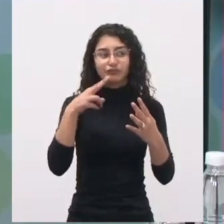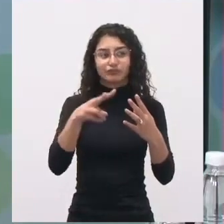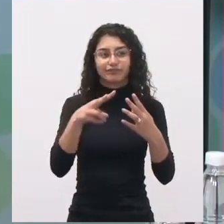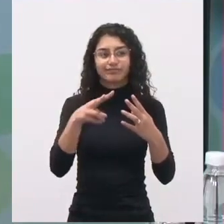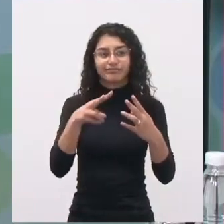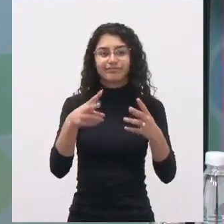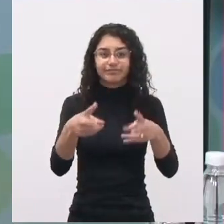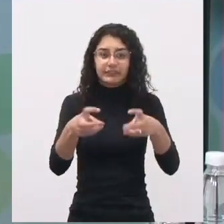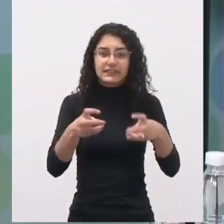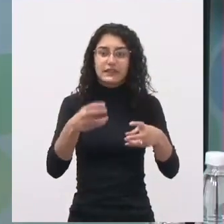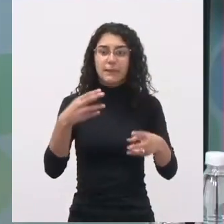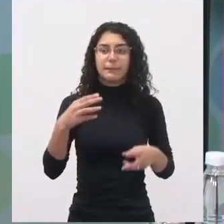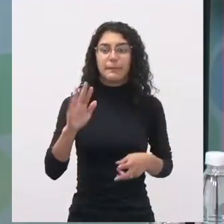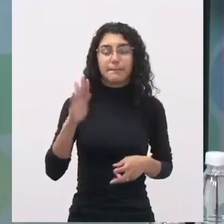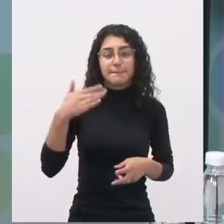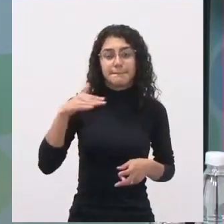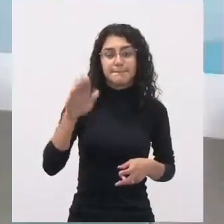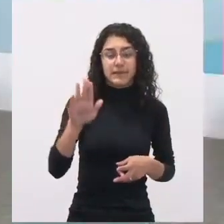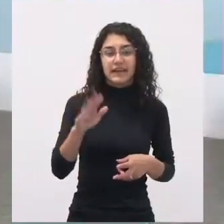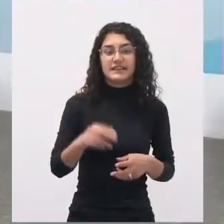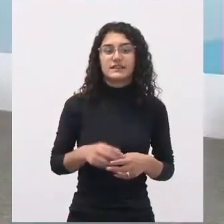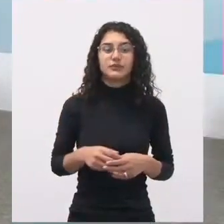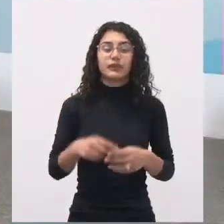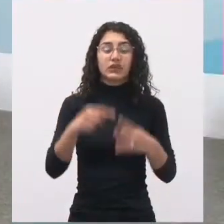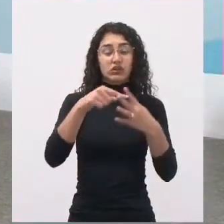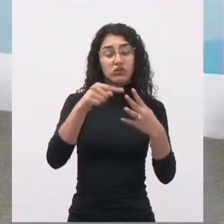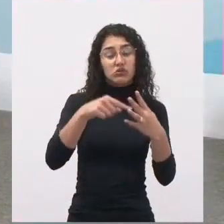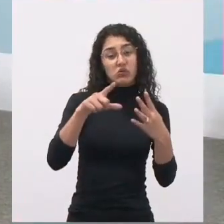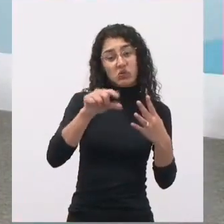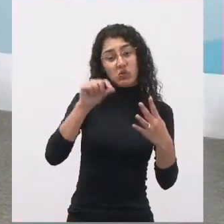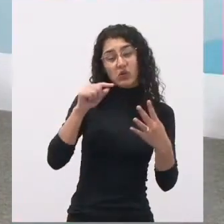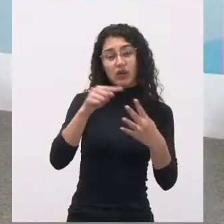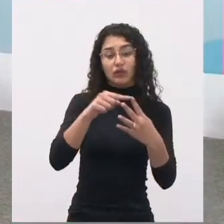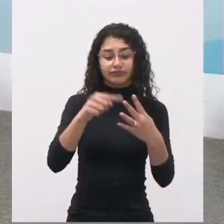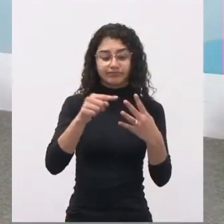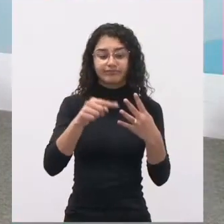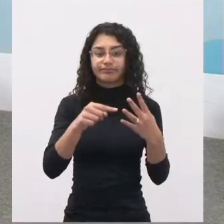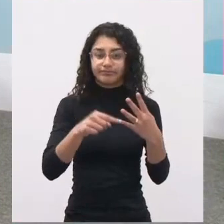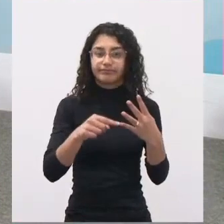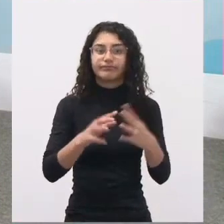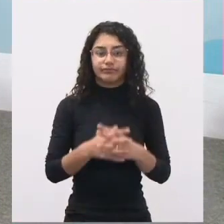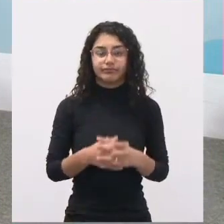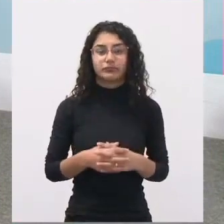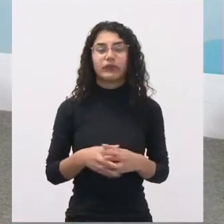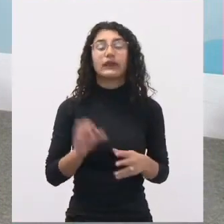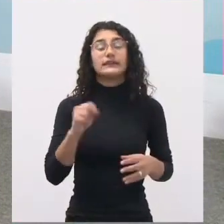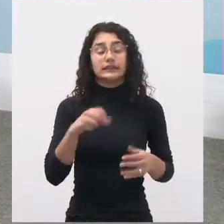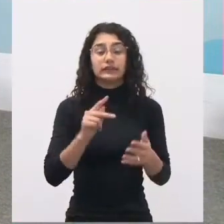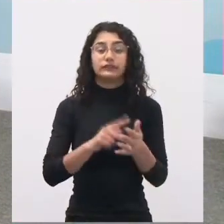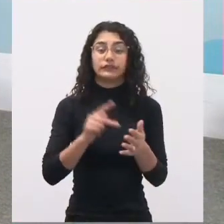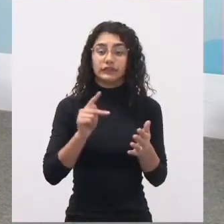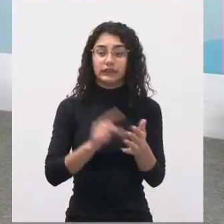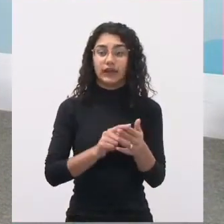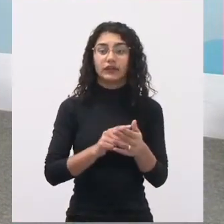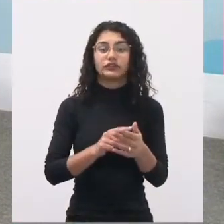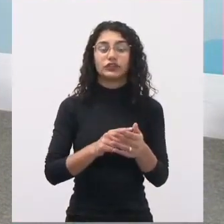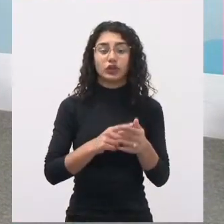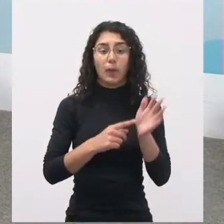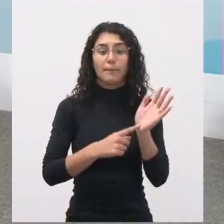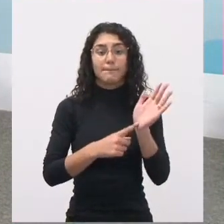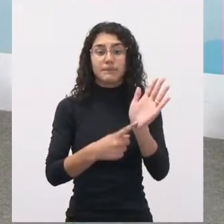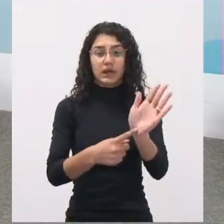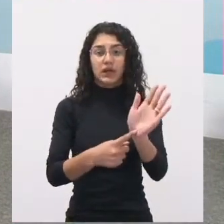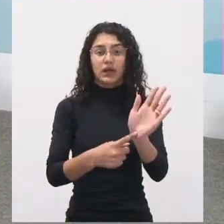Marcelo? Se a gente tivesse que escolher um dos 4 aí. Exatamente. Esse é o que está realmente em evidência. Eu colocaria um destaque, que esse